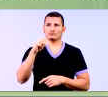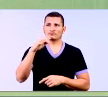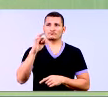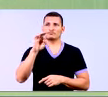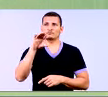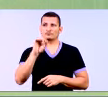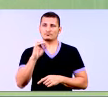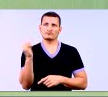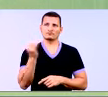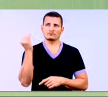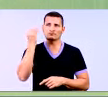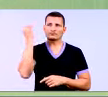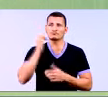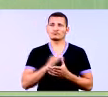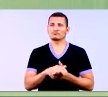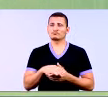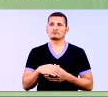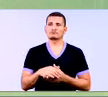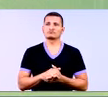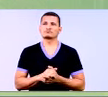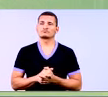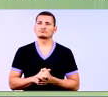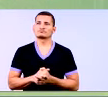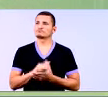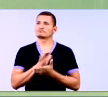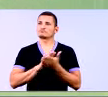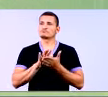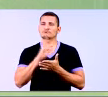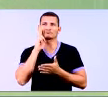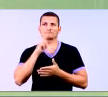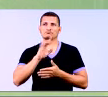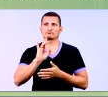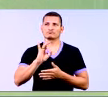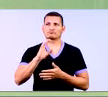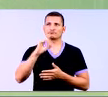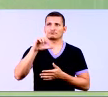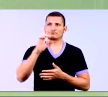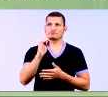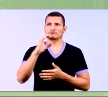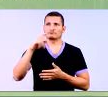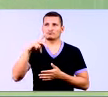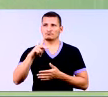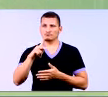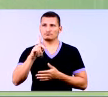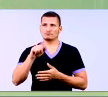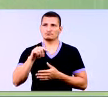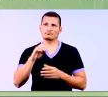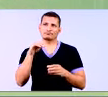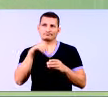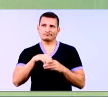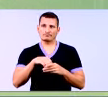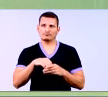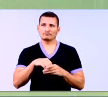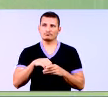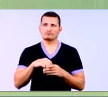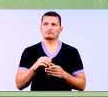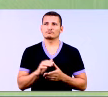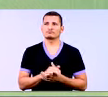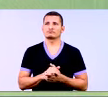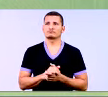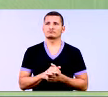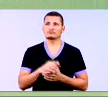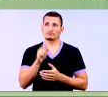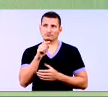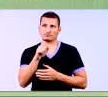isso. Então não adianta eu ver só o clock, o único parâmetro que eu conhecia era o clock interno, né? Que é o que vinha no anúncio do jornal.